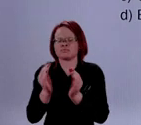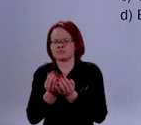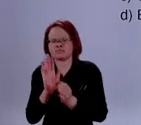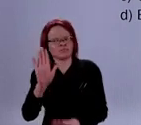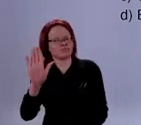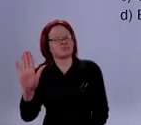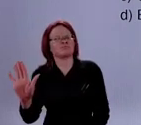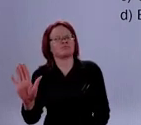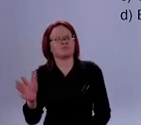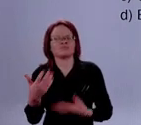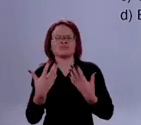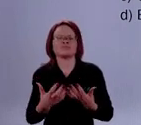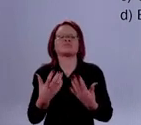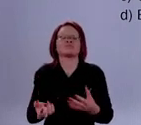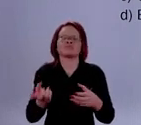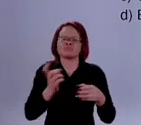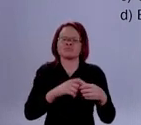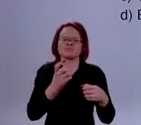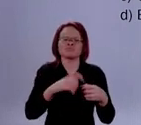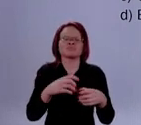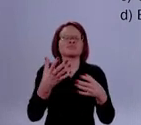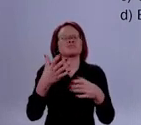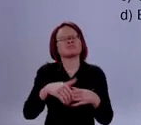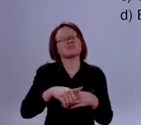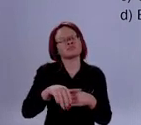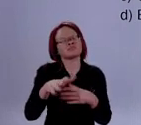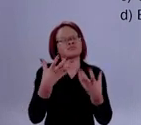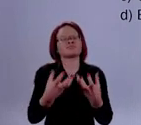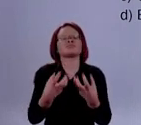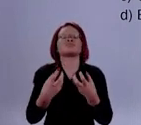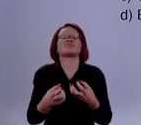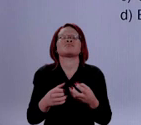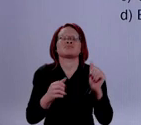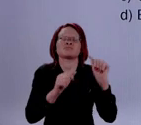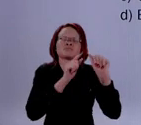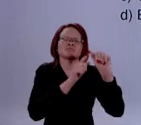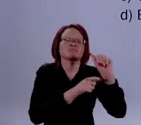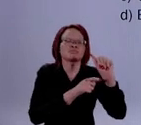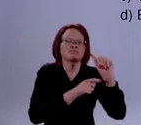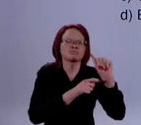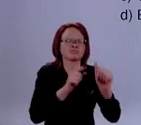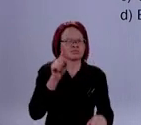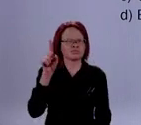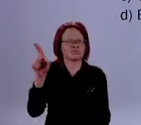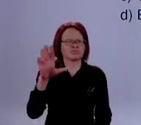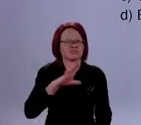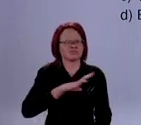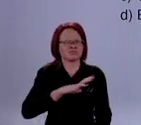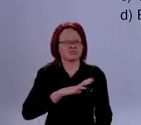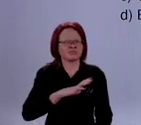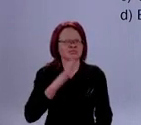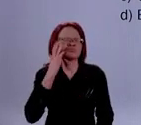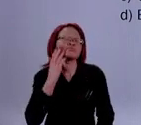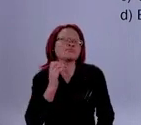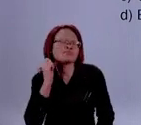tua E agora vocês vão completar as frases que se seguem a linha Ah tu